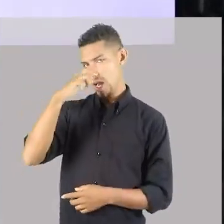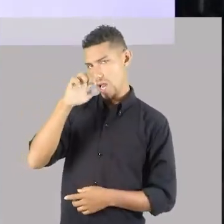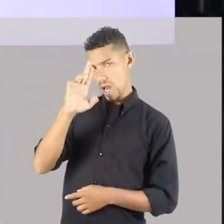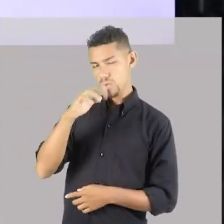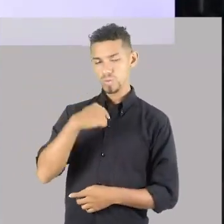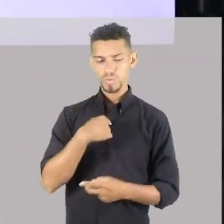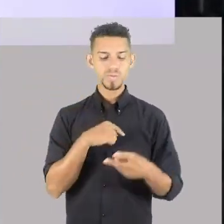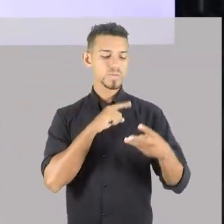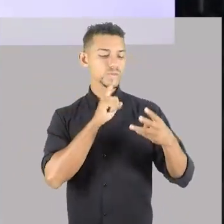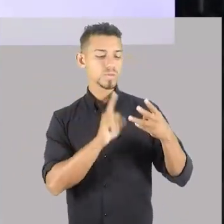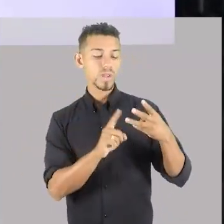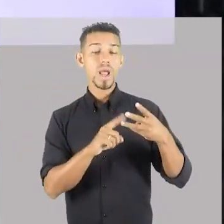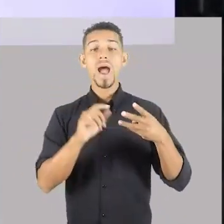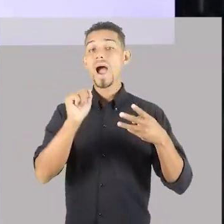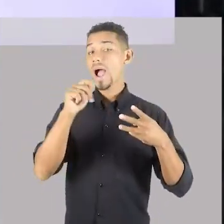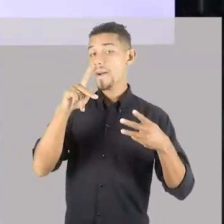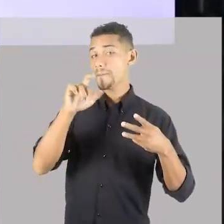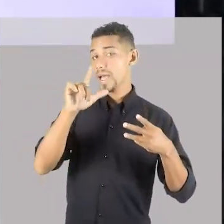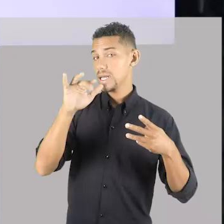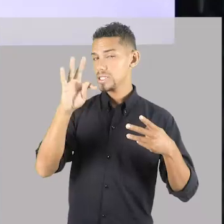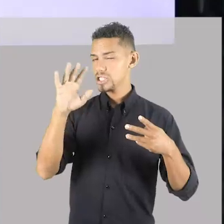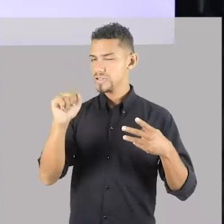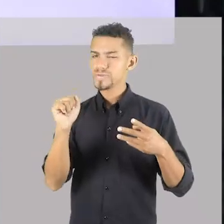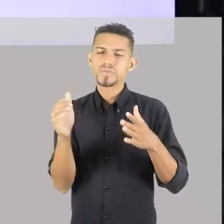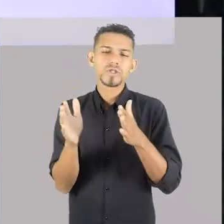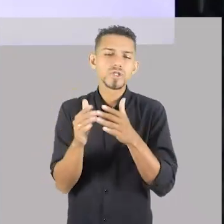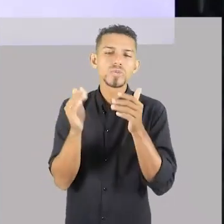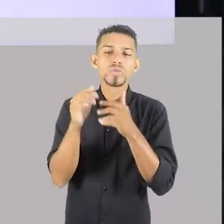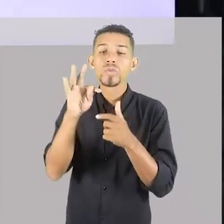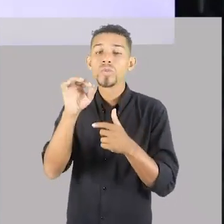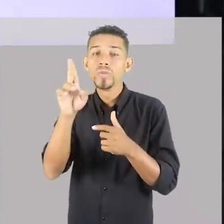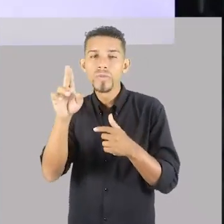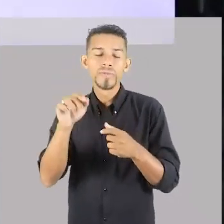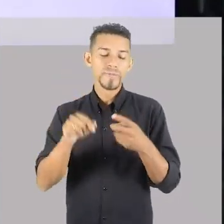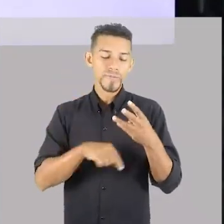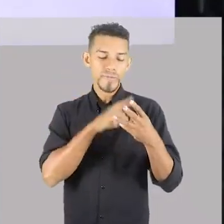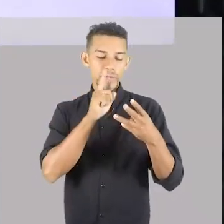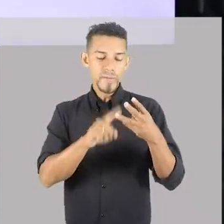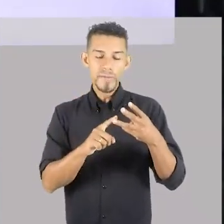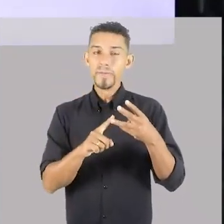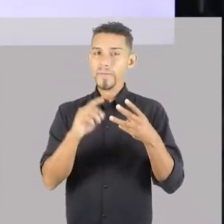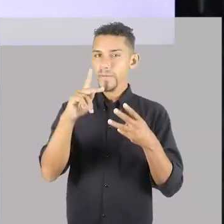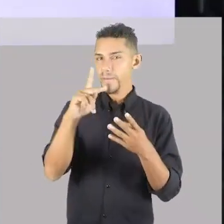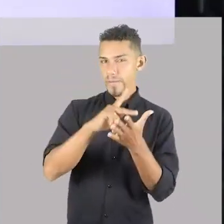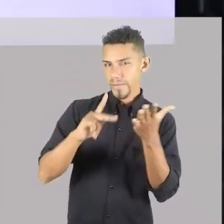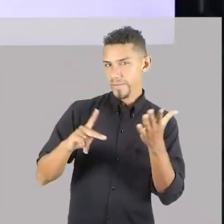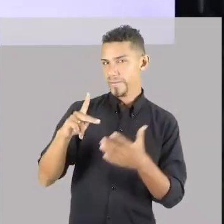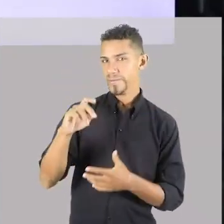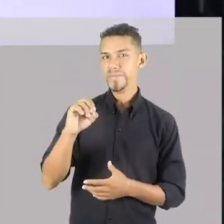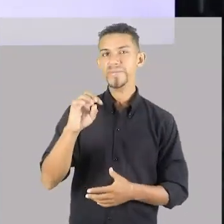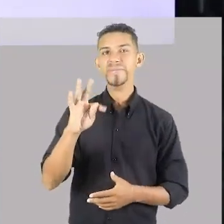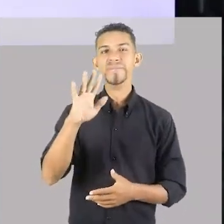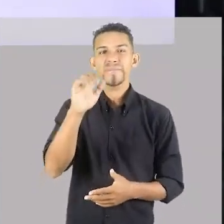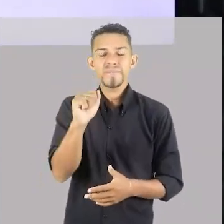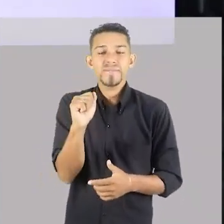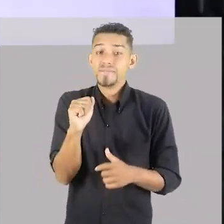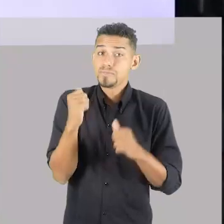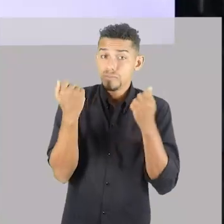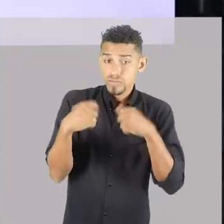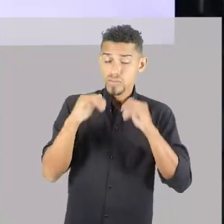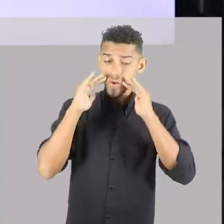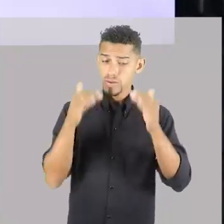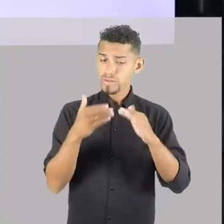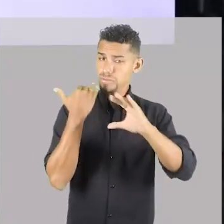Nós temos a função apelativa, centrado no tu, certo? E nós temos a função poética, centrado na própria